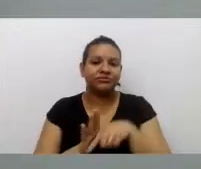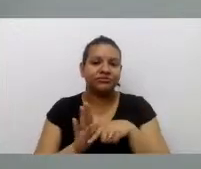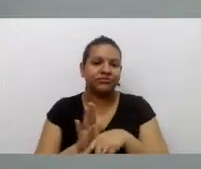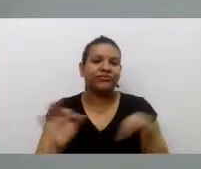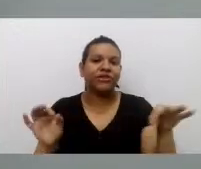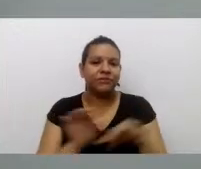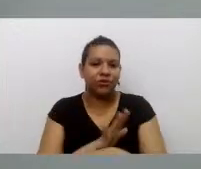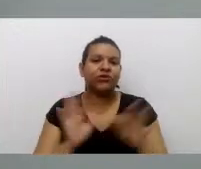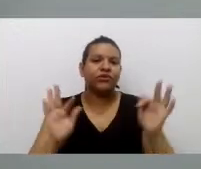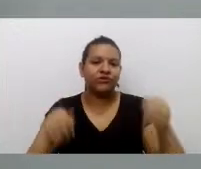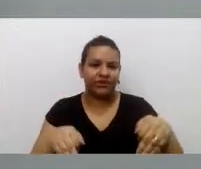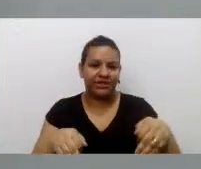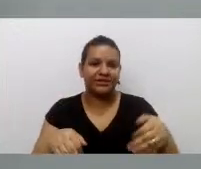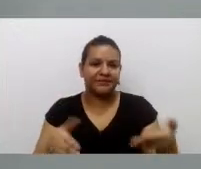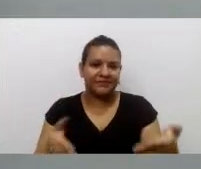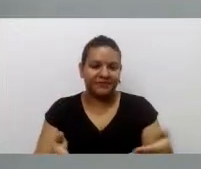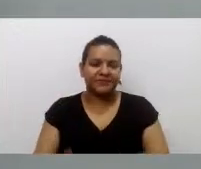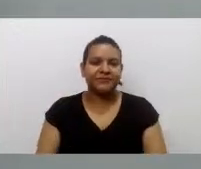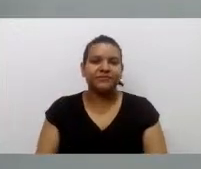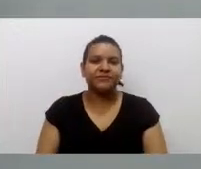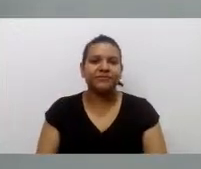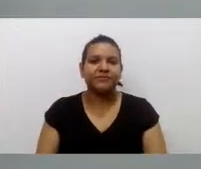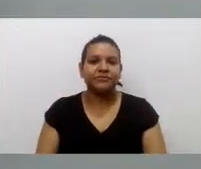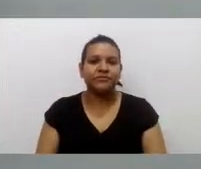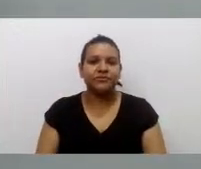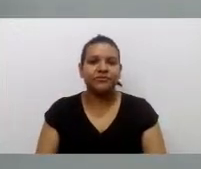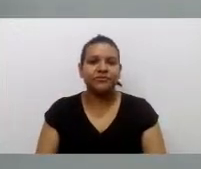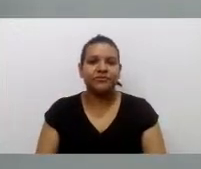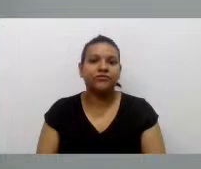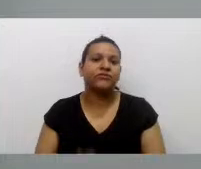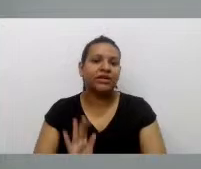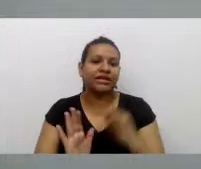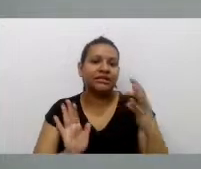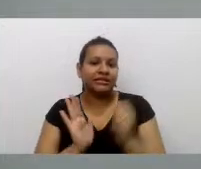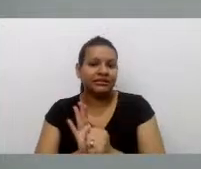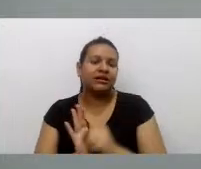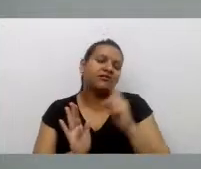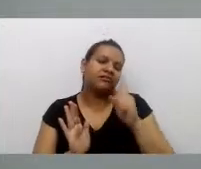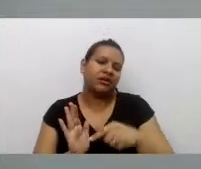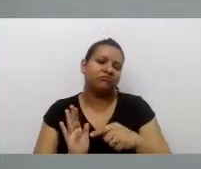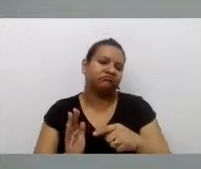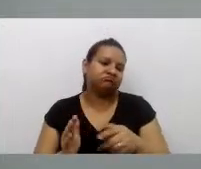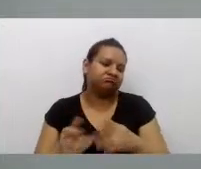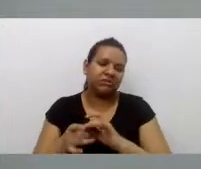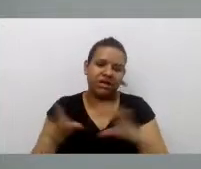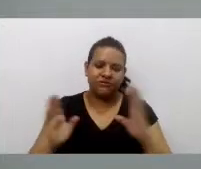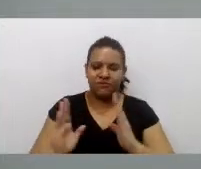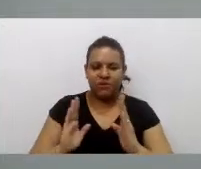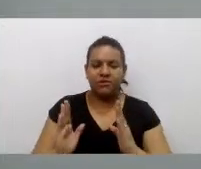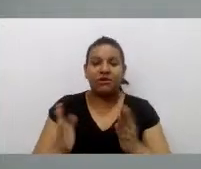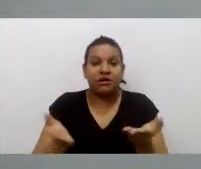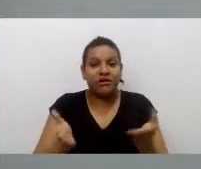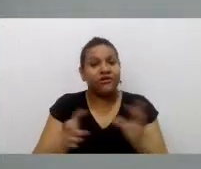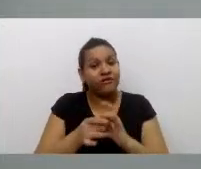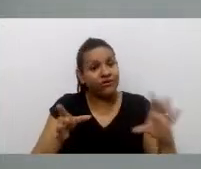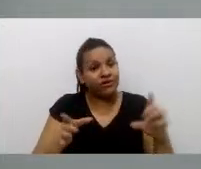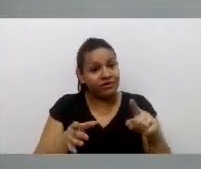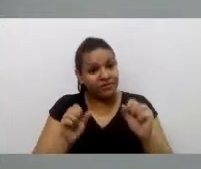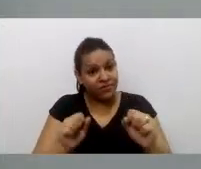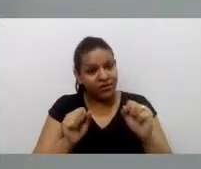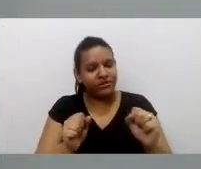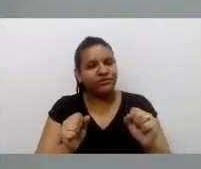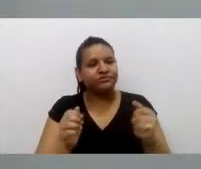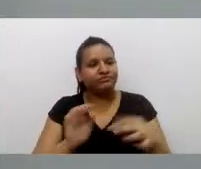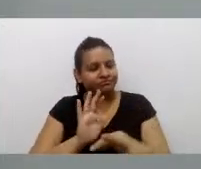o fim da nossa ELT Week. A inscrição pode ser feita a qualquer momento, então fiquem à vontade para fazer agora, caso ainda não tenham